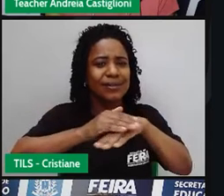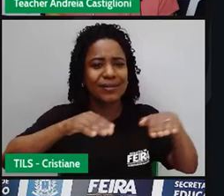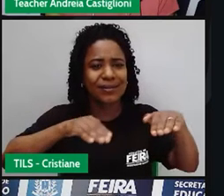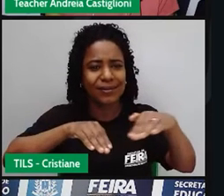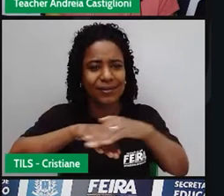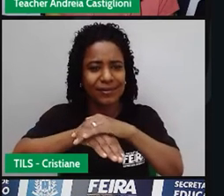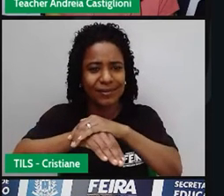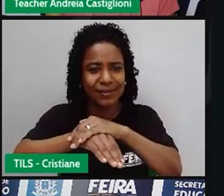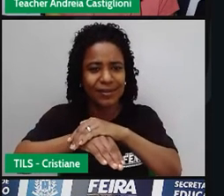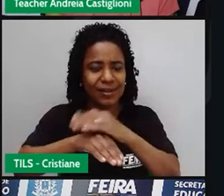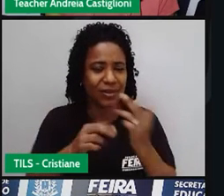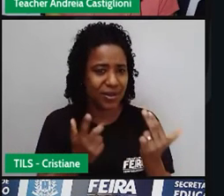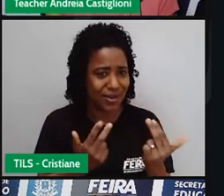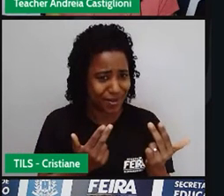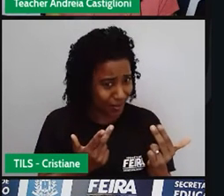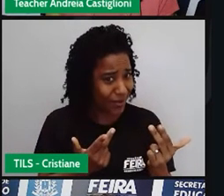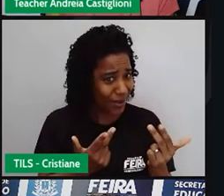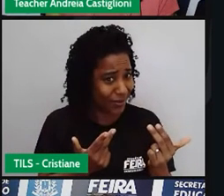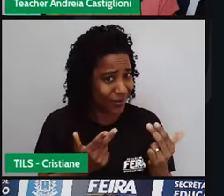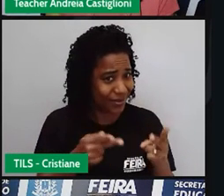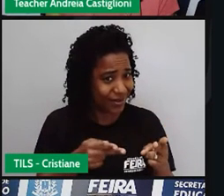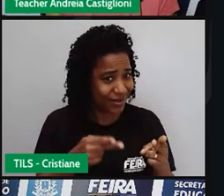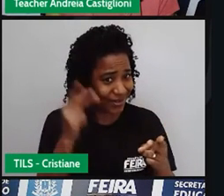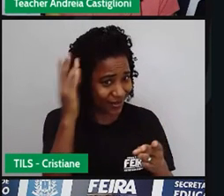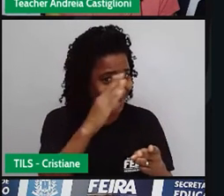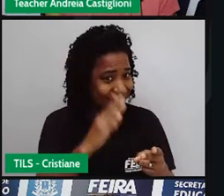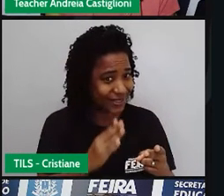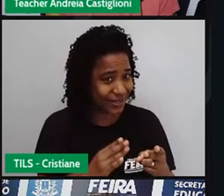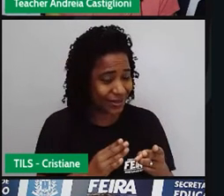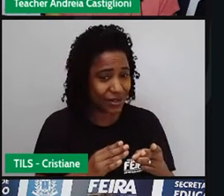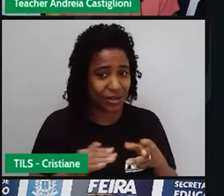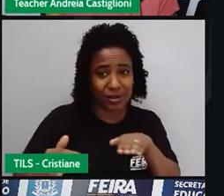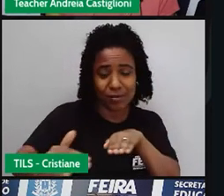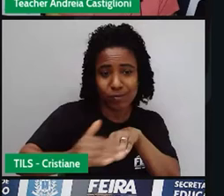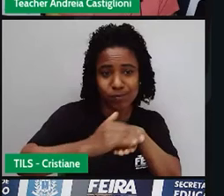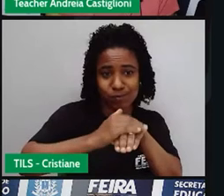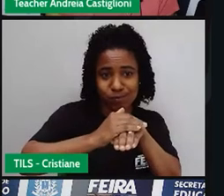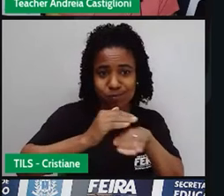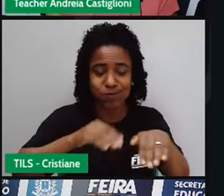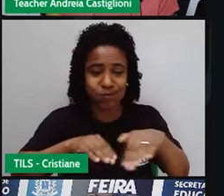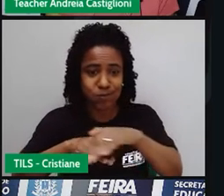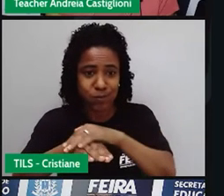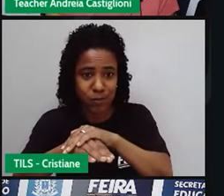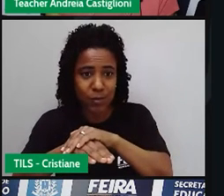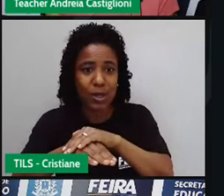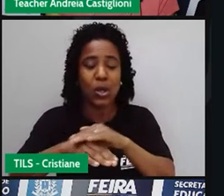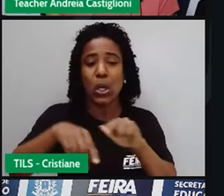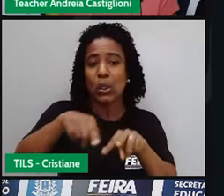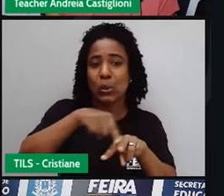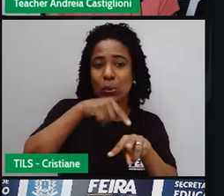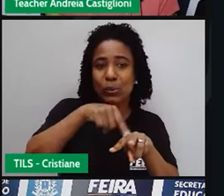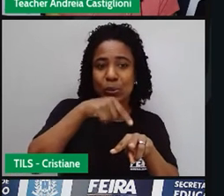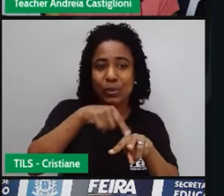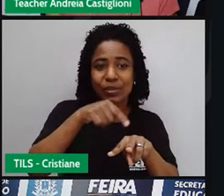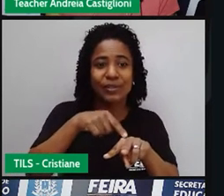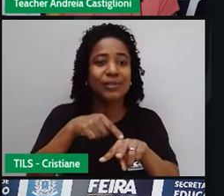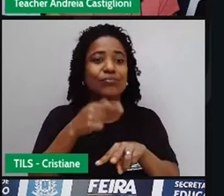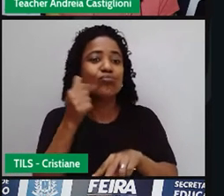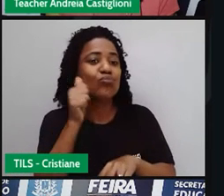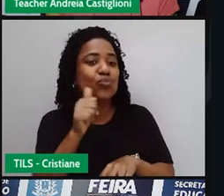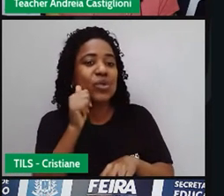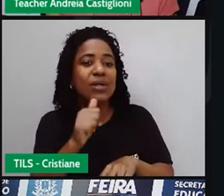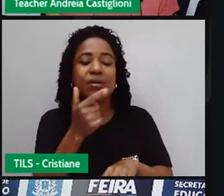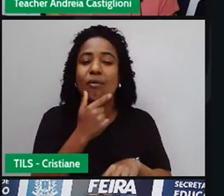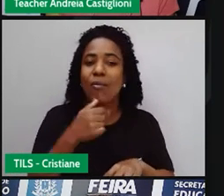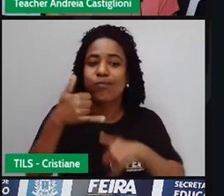que são iguais como aqui no Brasil calçados femininos e masculinos camisas